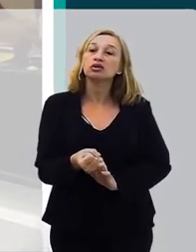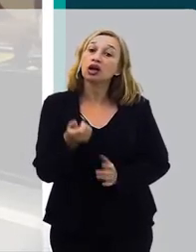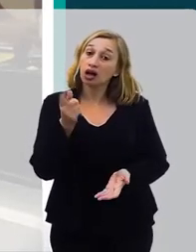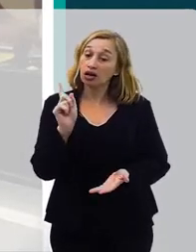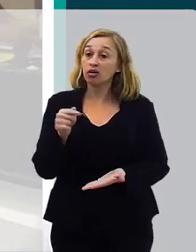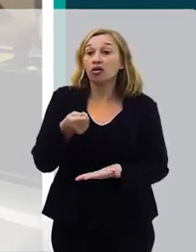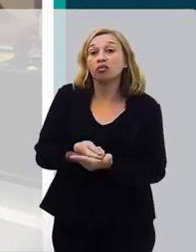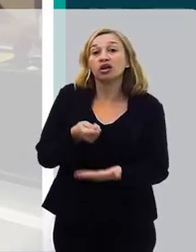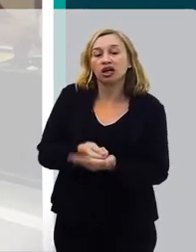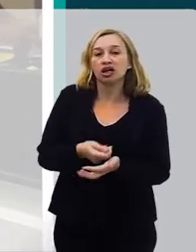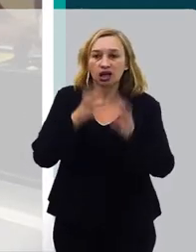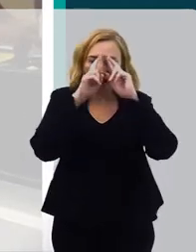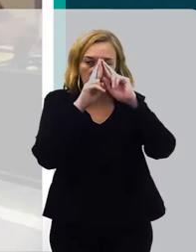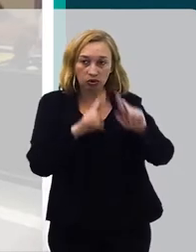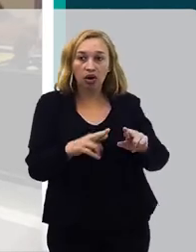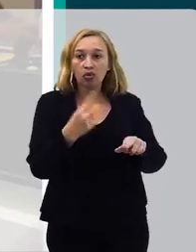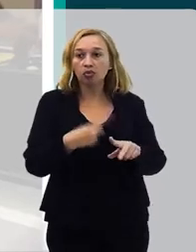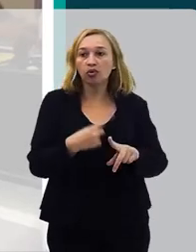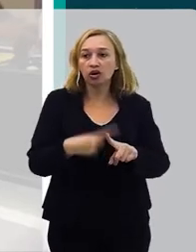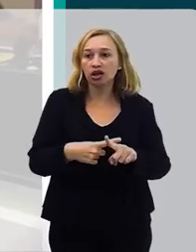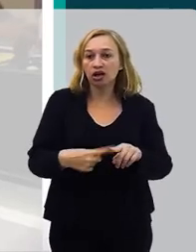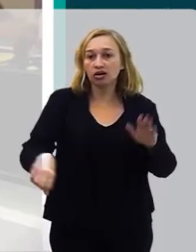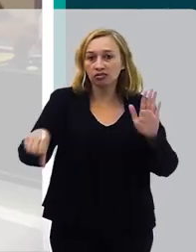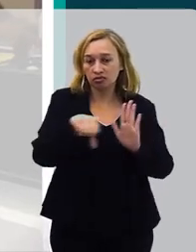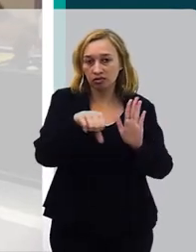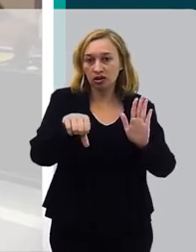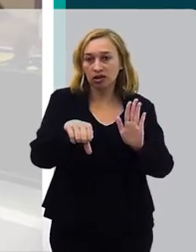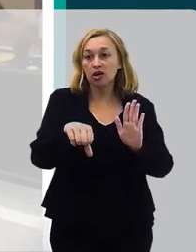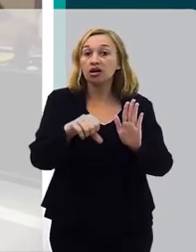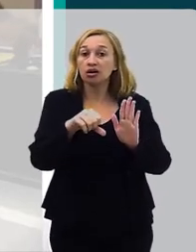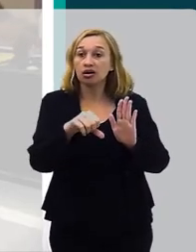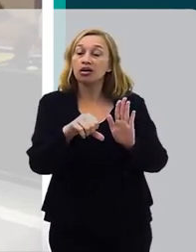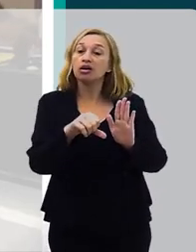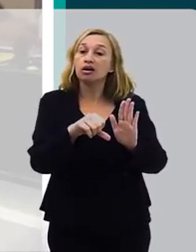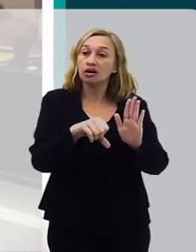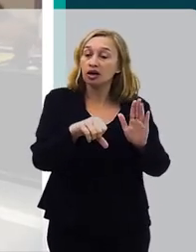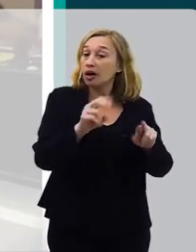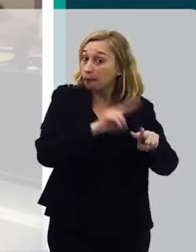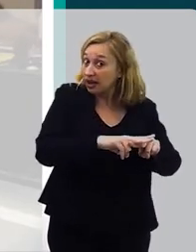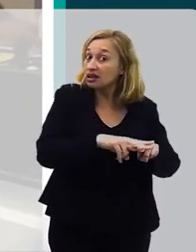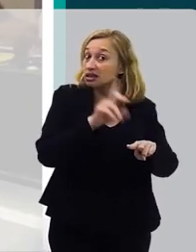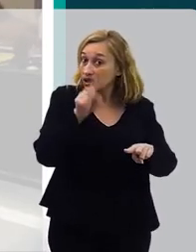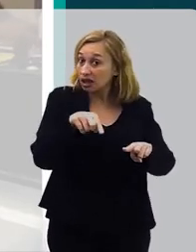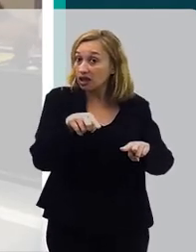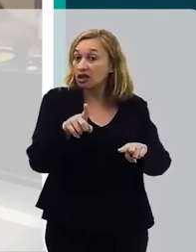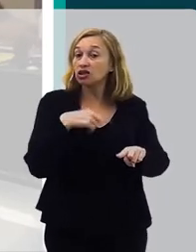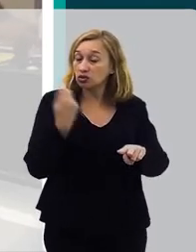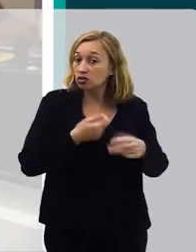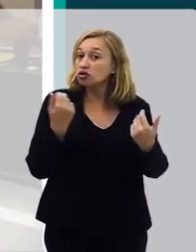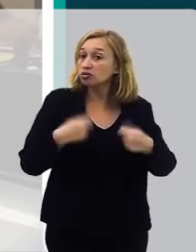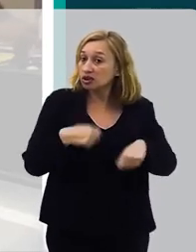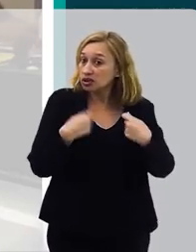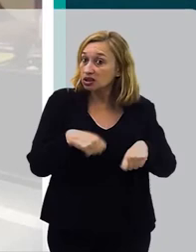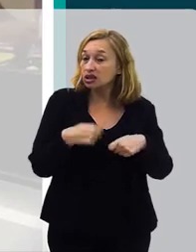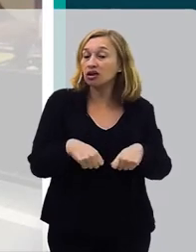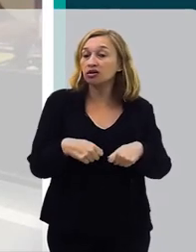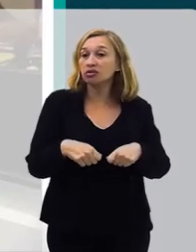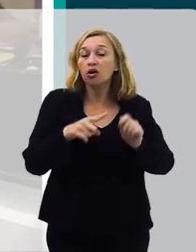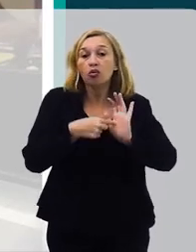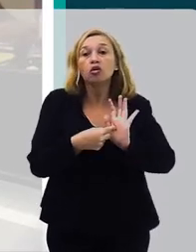elas são obrigadas a respeitar, porque senão leva cana, né? É presa, e a gente